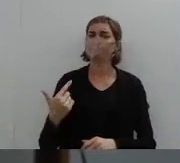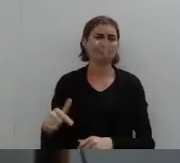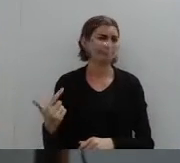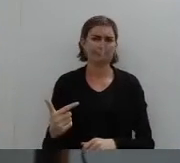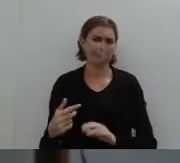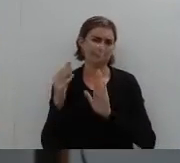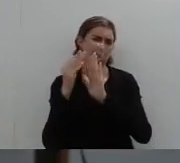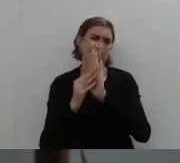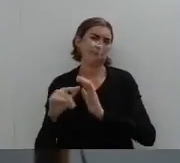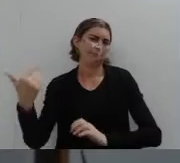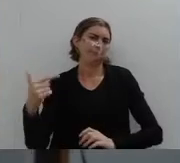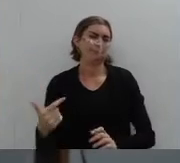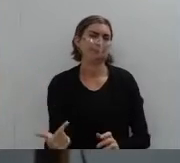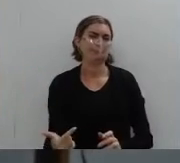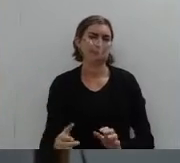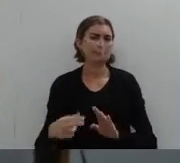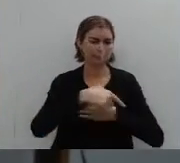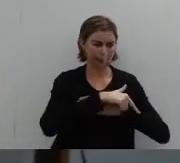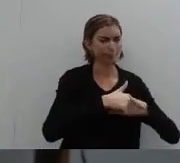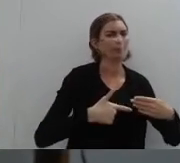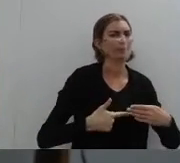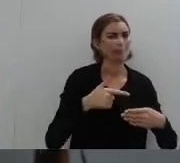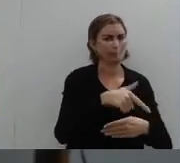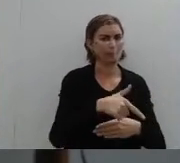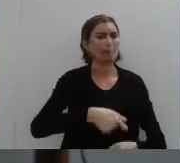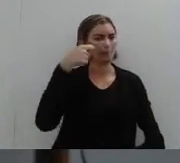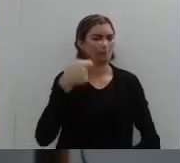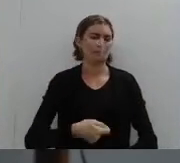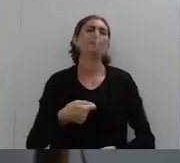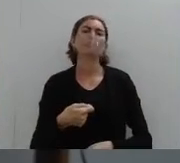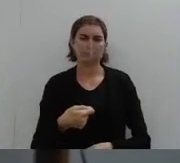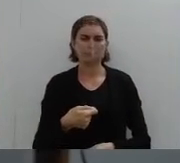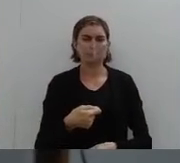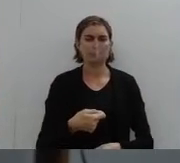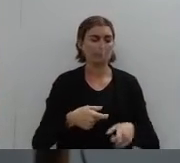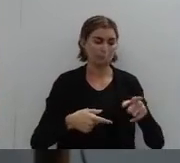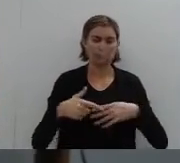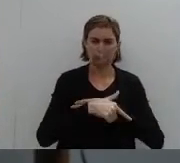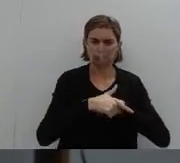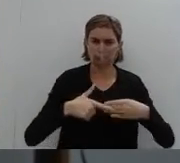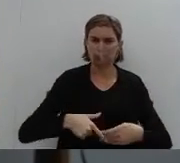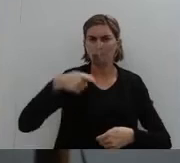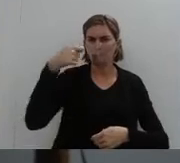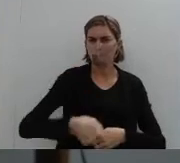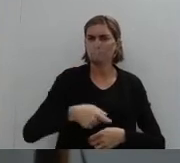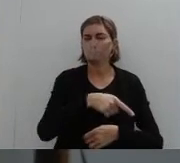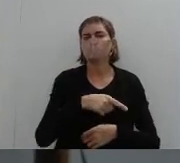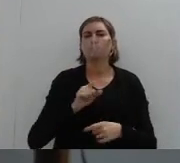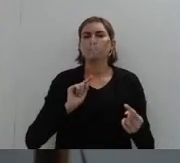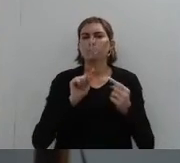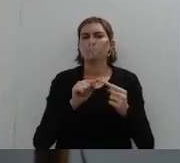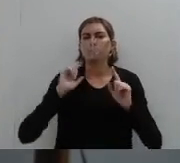nem pré-estabelecido. A moral, ela é impositiva. A moral geralmente está ligada